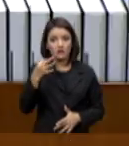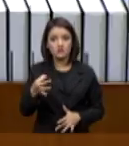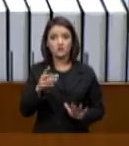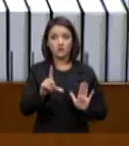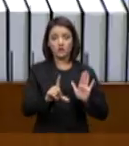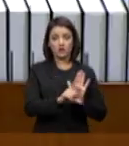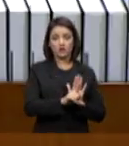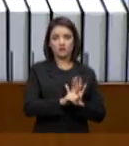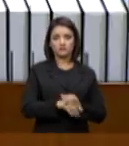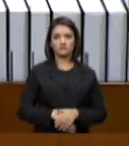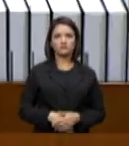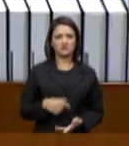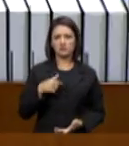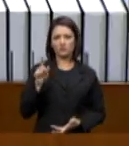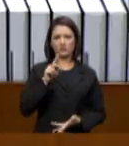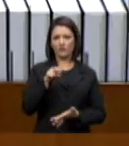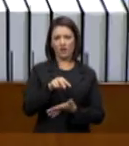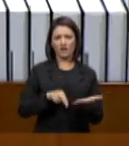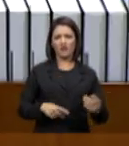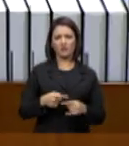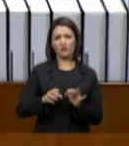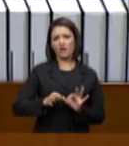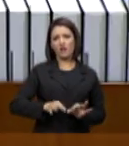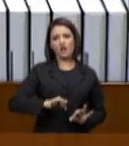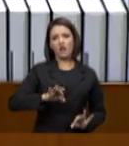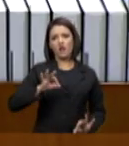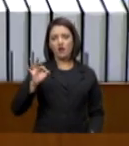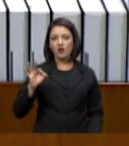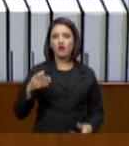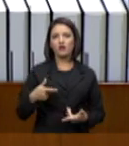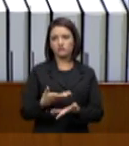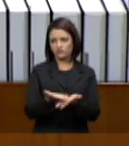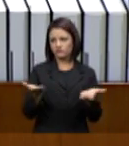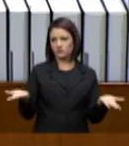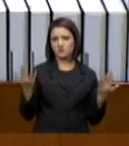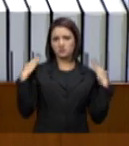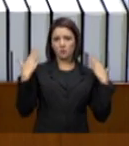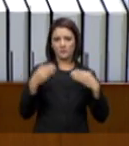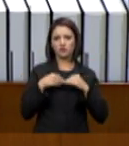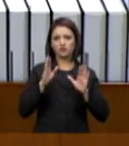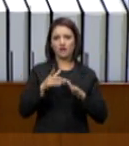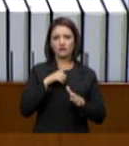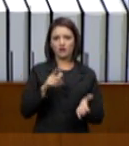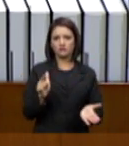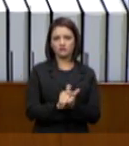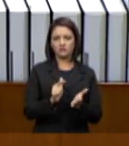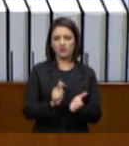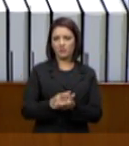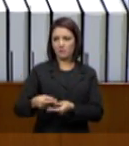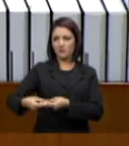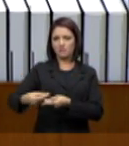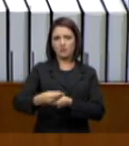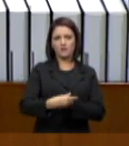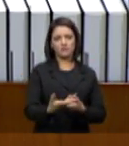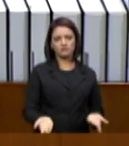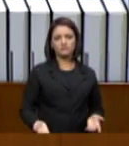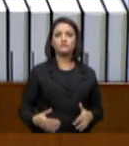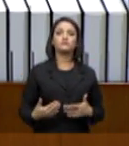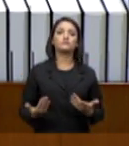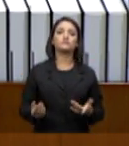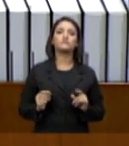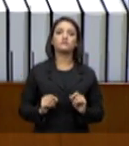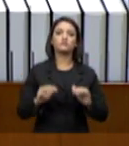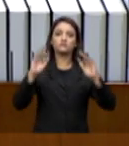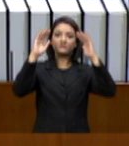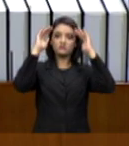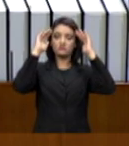eu não vou fazer a leitura é longa vossas excelências receberam o material é evidente que aqui como que diz